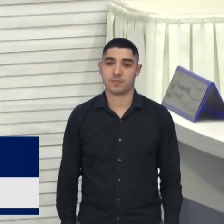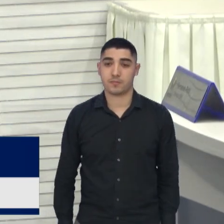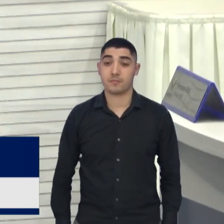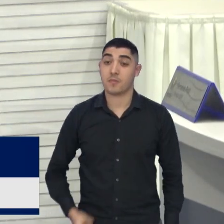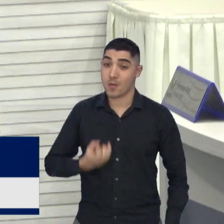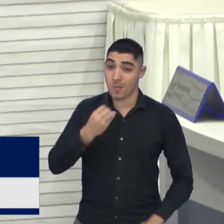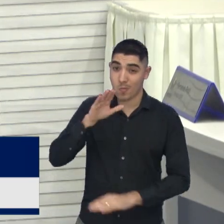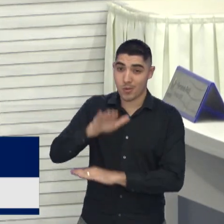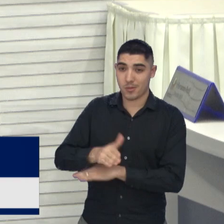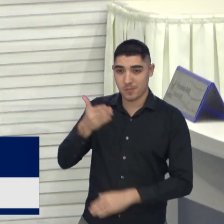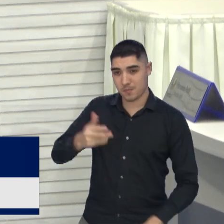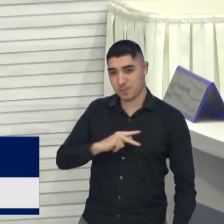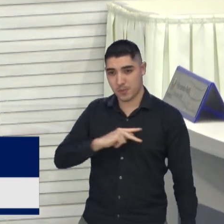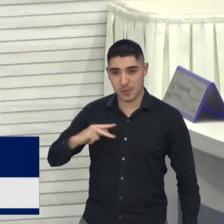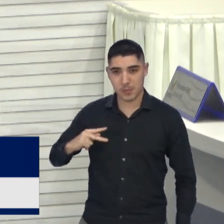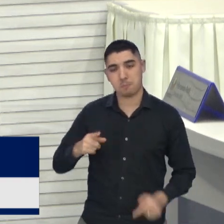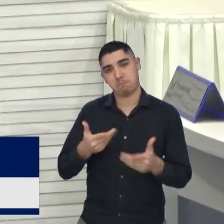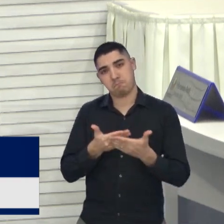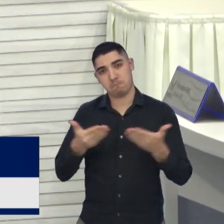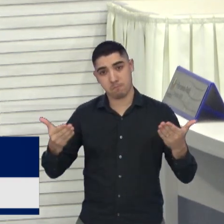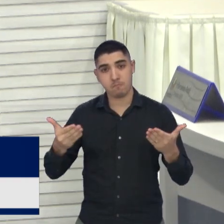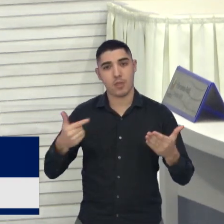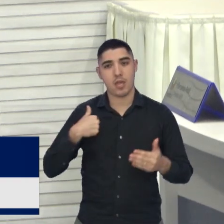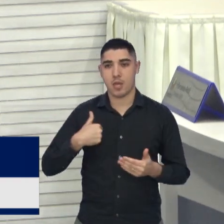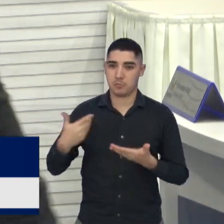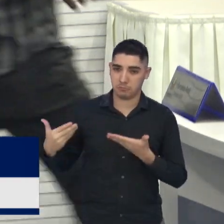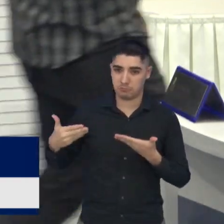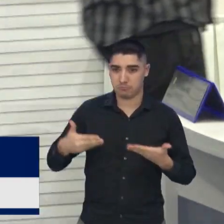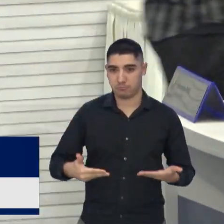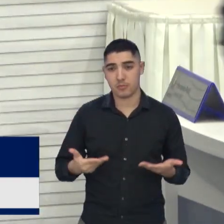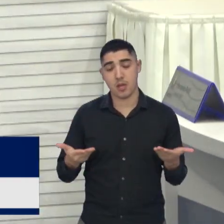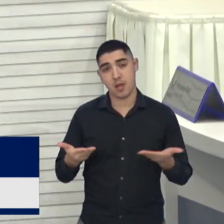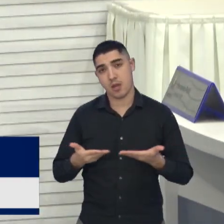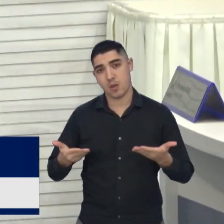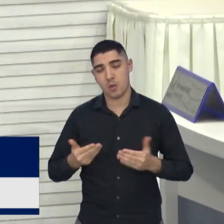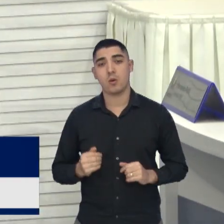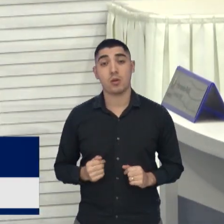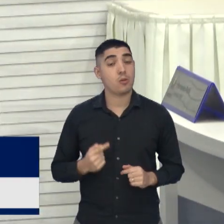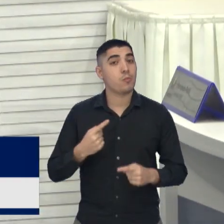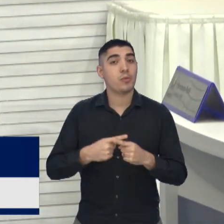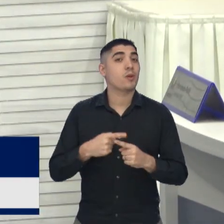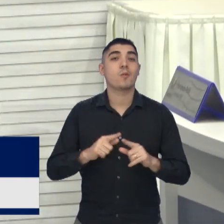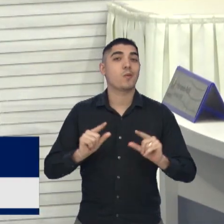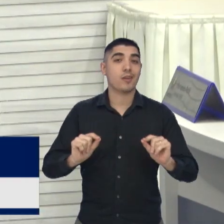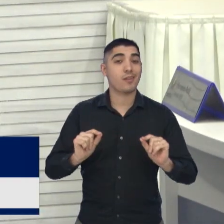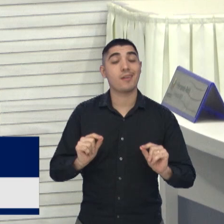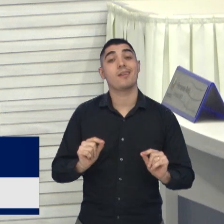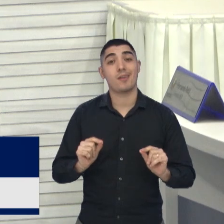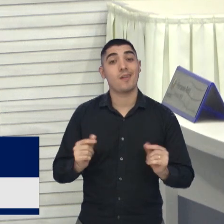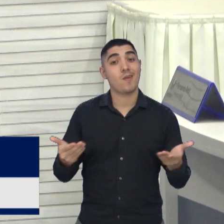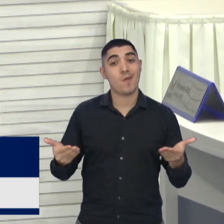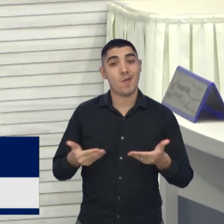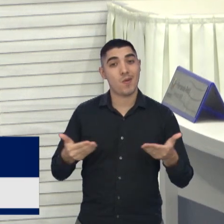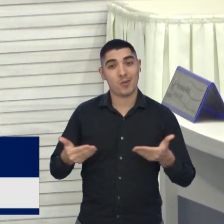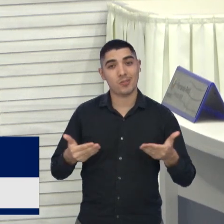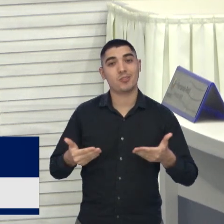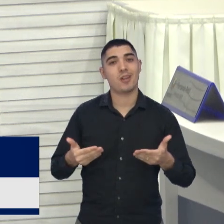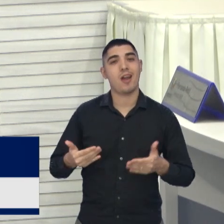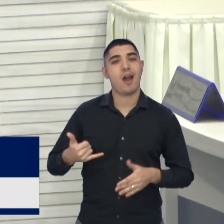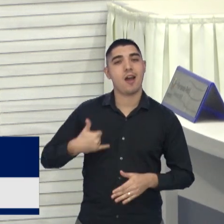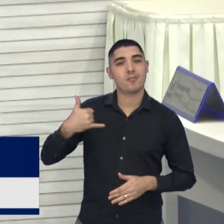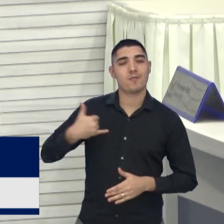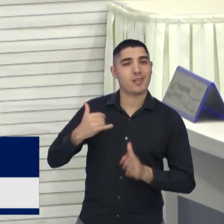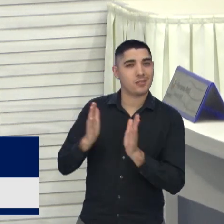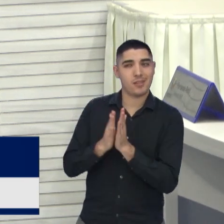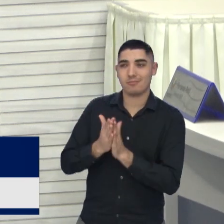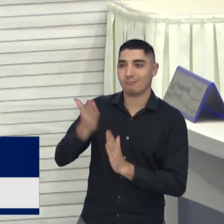boa tarde a todos. Estou vindo nesse microfone porque hoje é aniversário do nosso colega